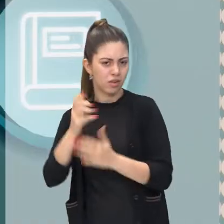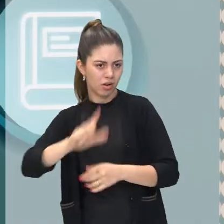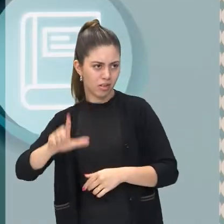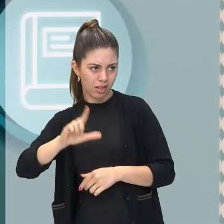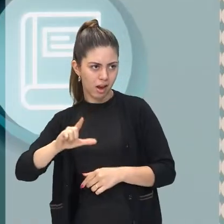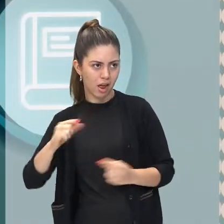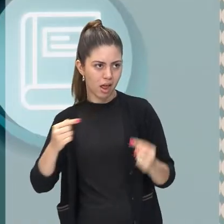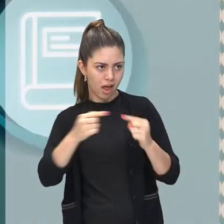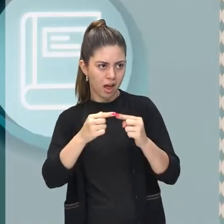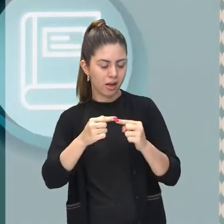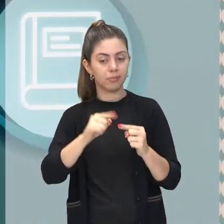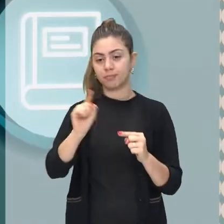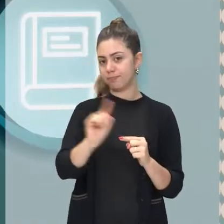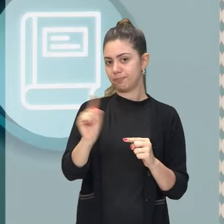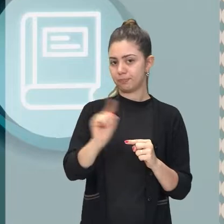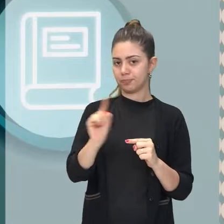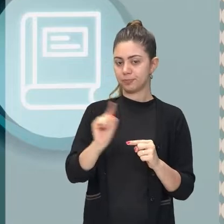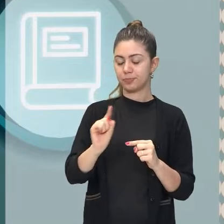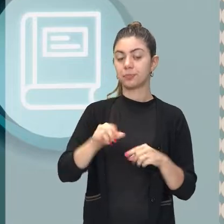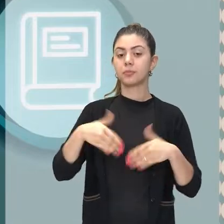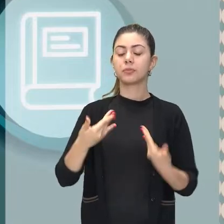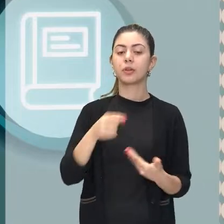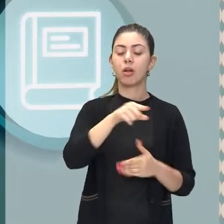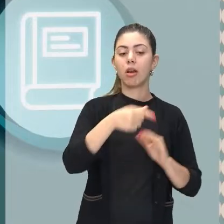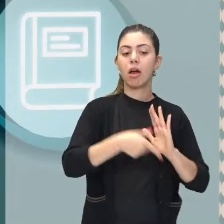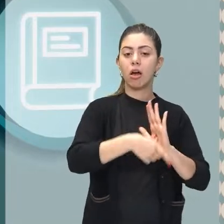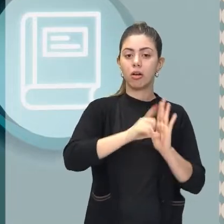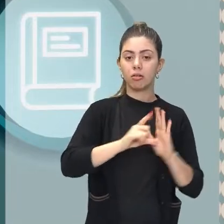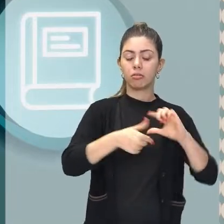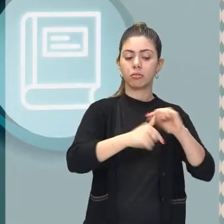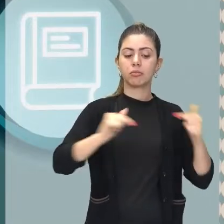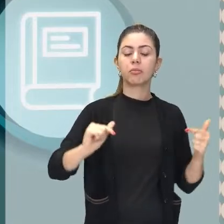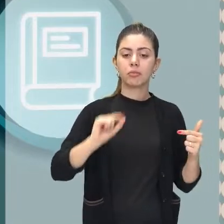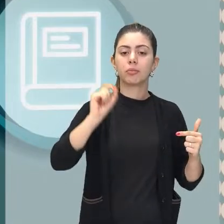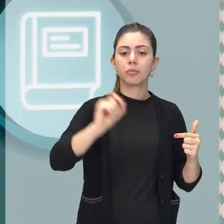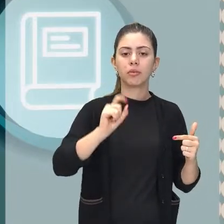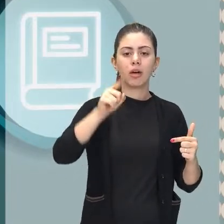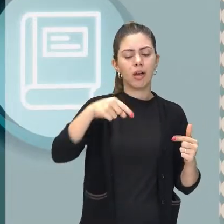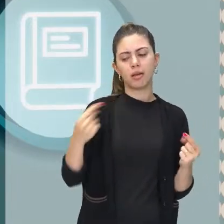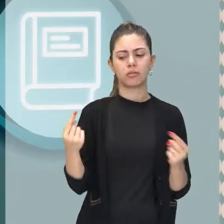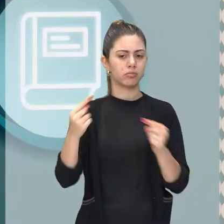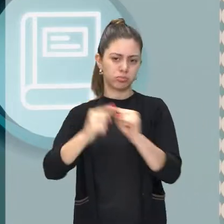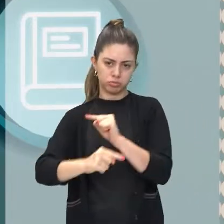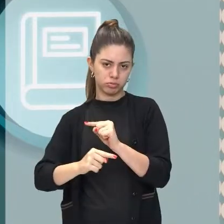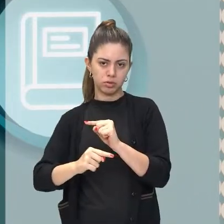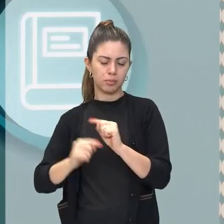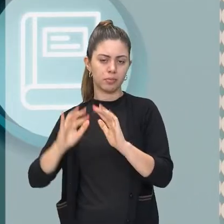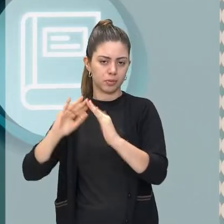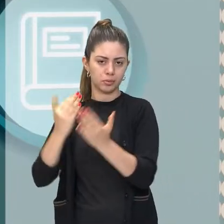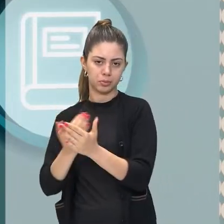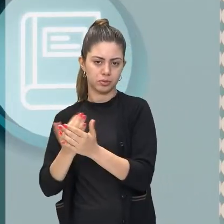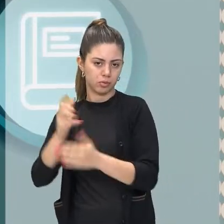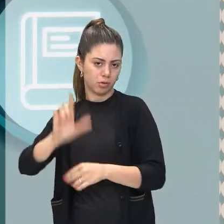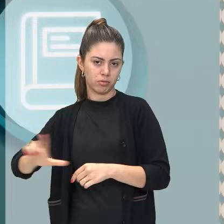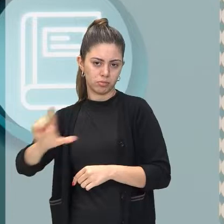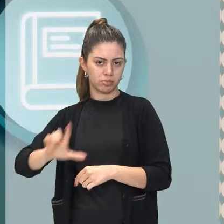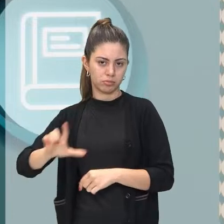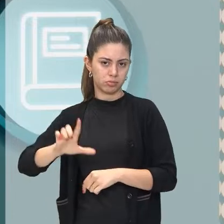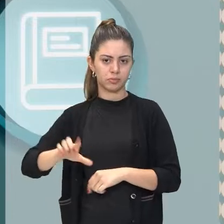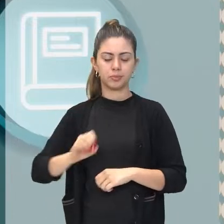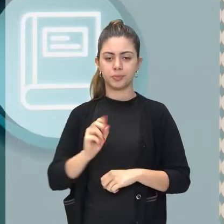literária? Não, tá? O pré-modernismo, ele não é considerado, tá bom? Uma